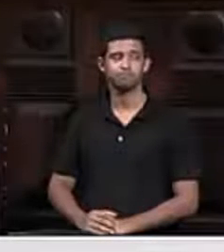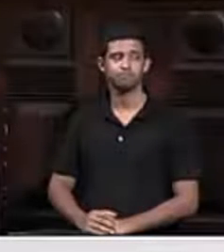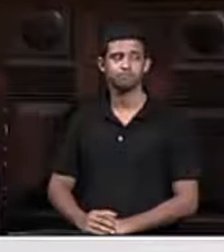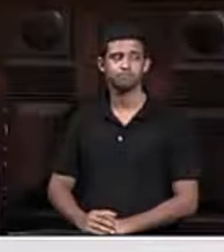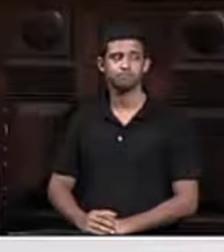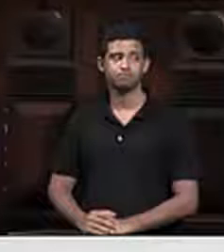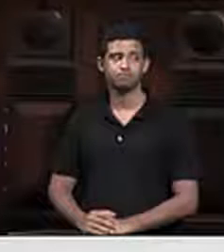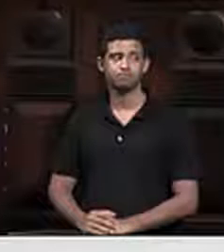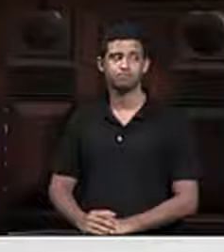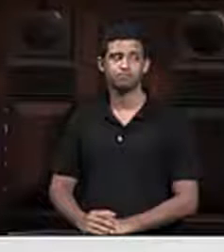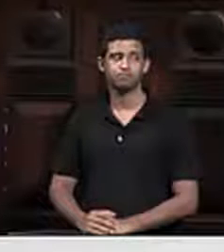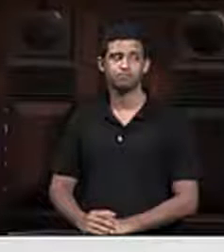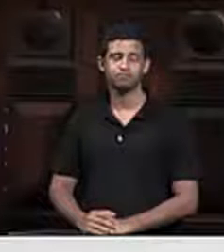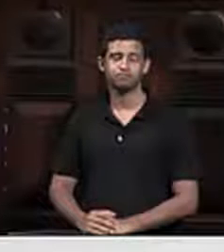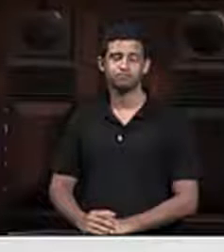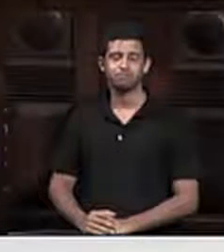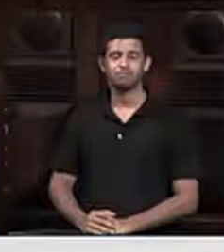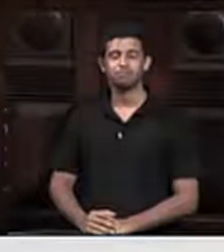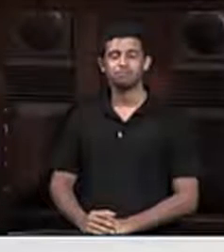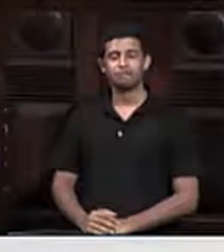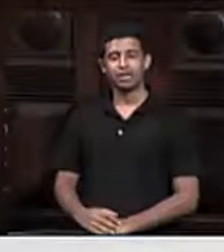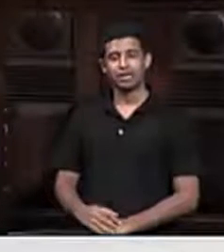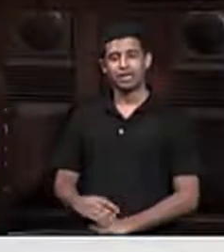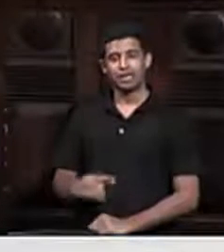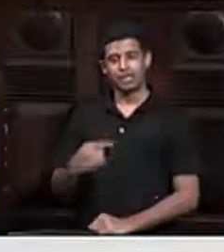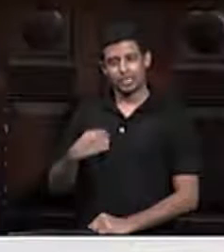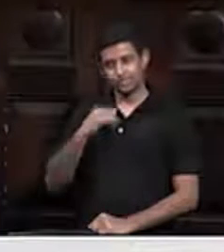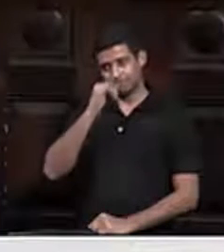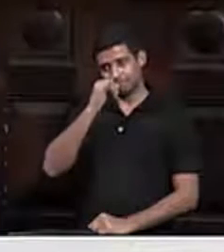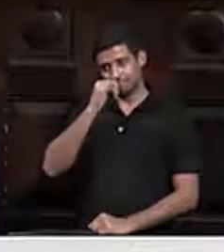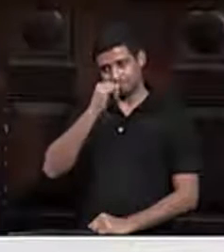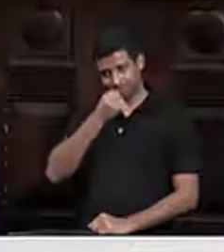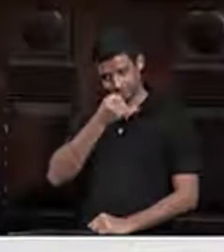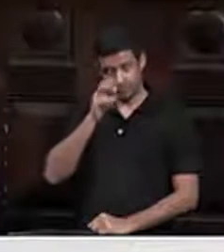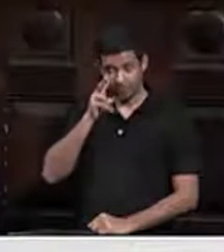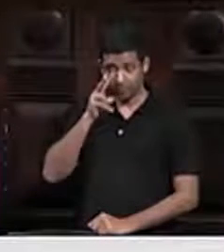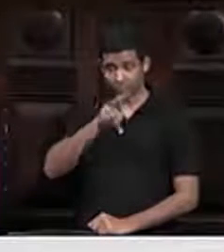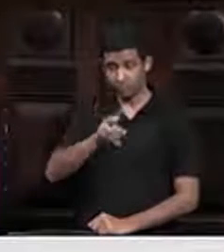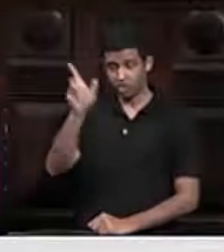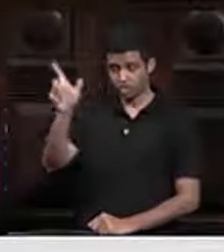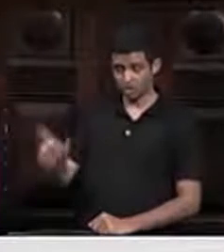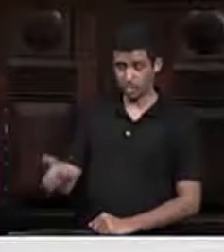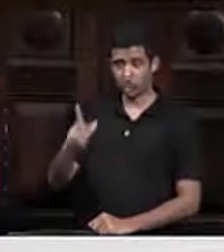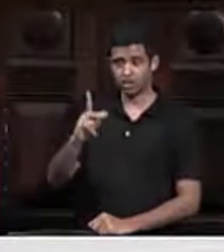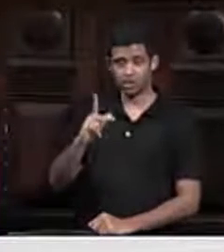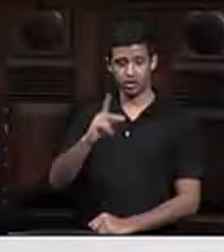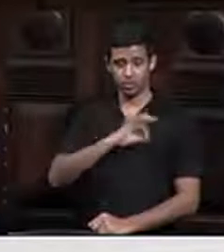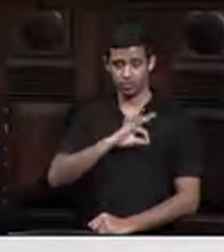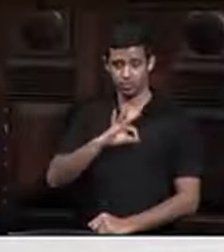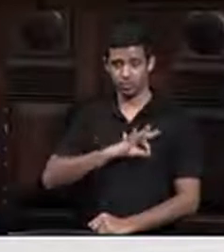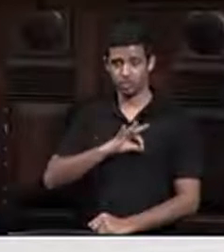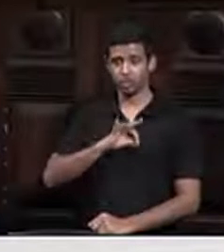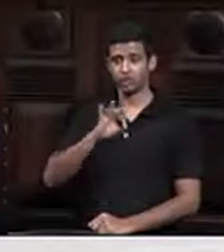meu profundo pesar pela morte do policial civil Lemos